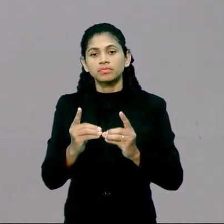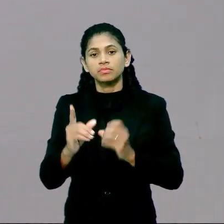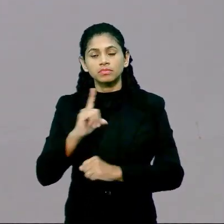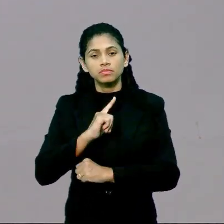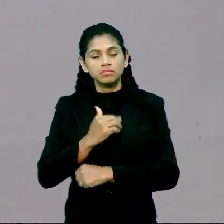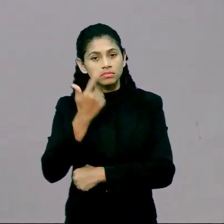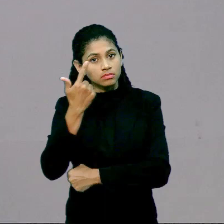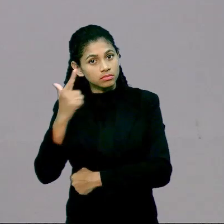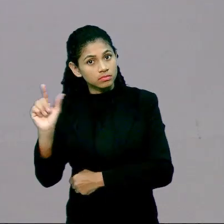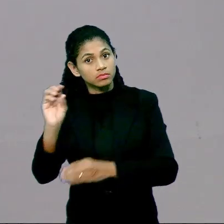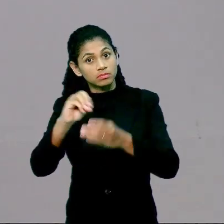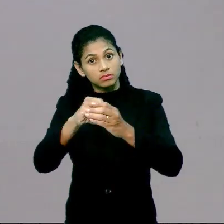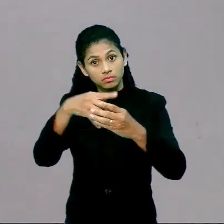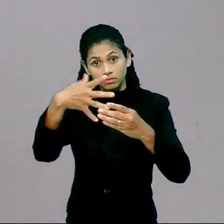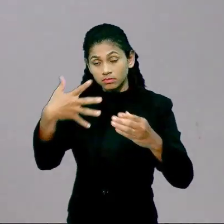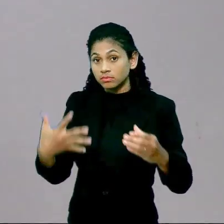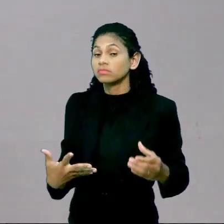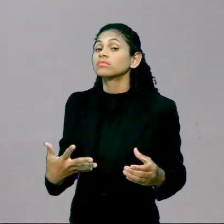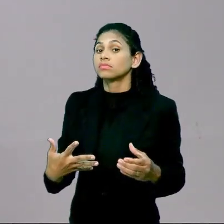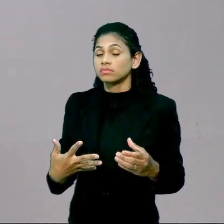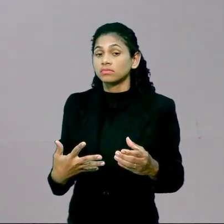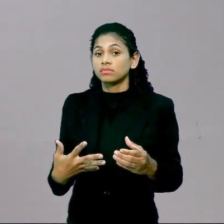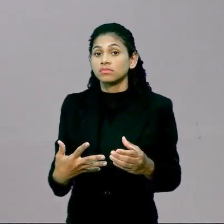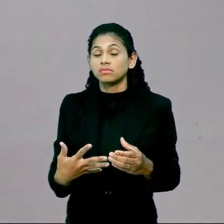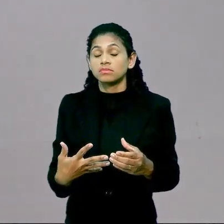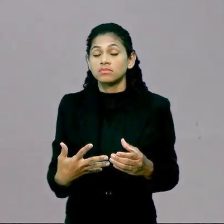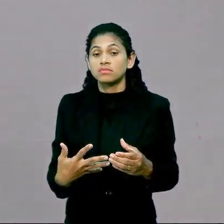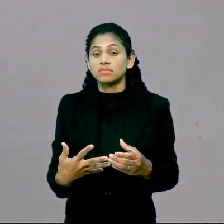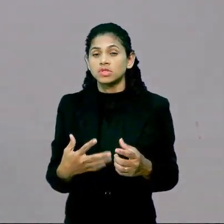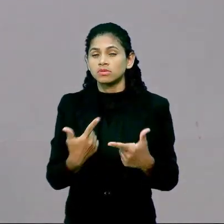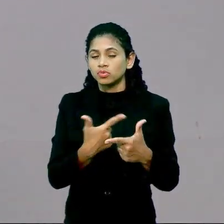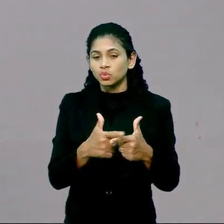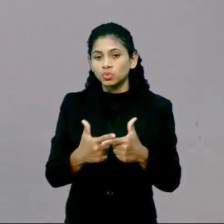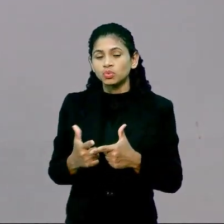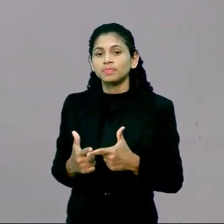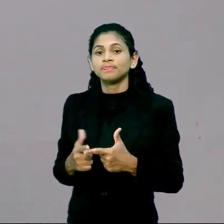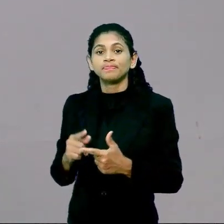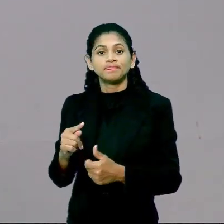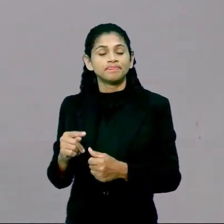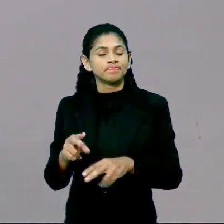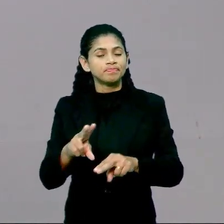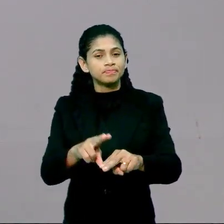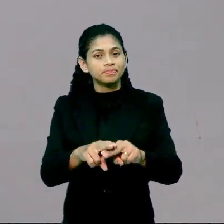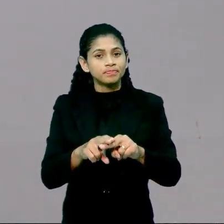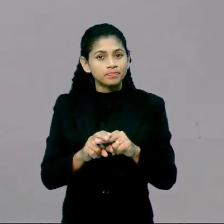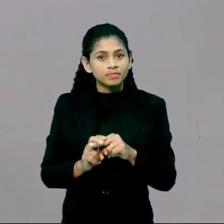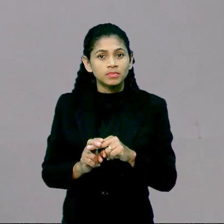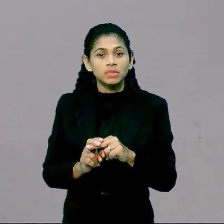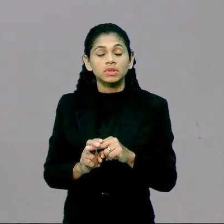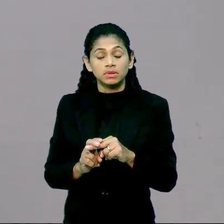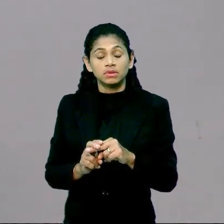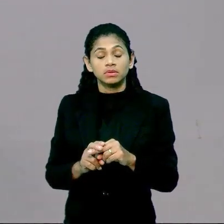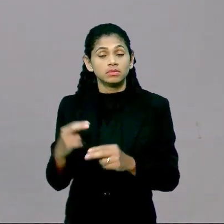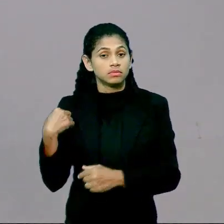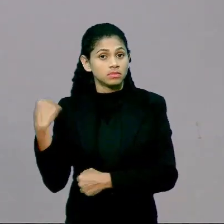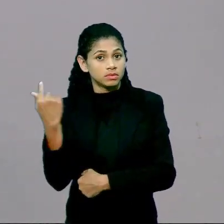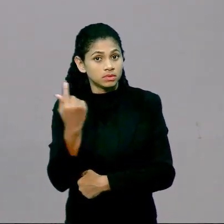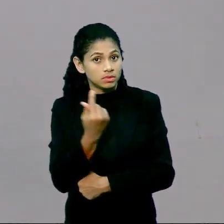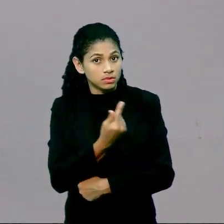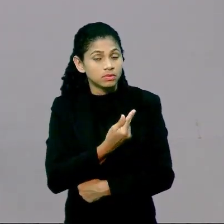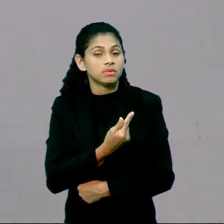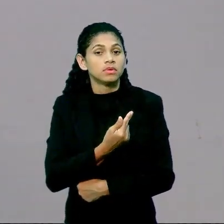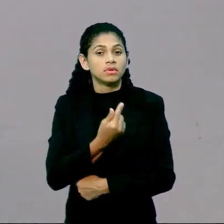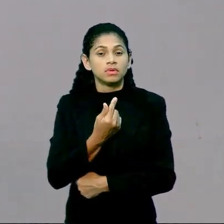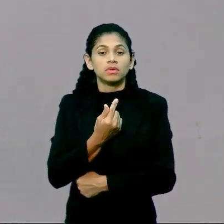existem outros aspectos que são aqueles que a gente faz o quê? Problematiza. Porém, para não ficar tão extenso nem tão confuso, a gente vai já